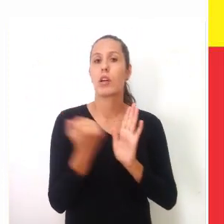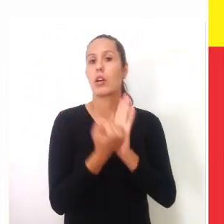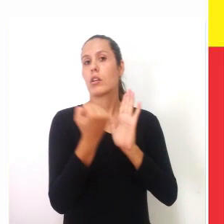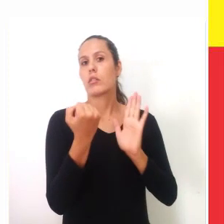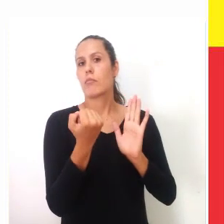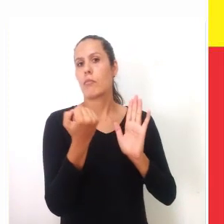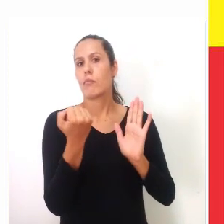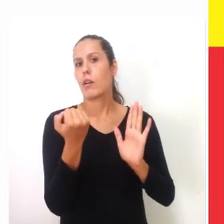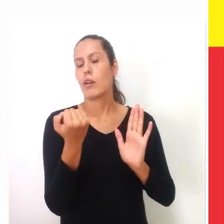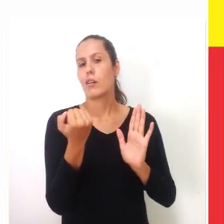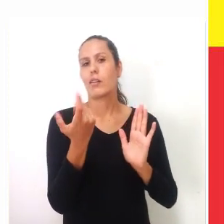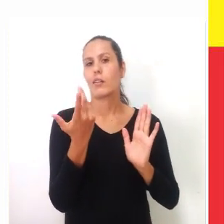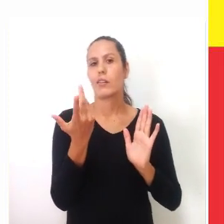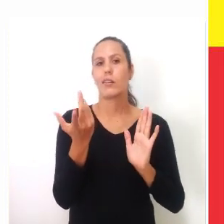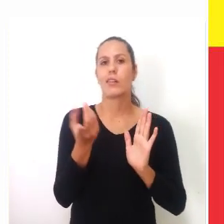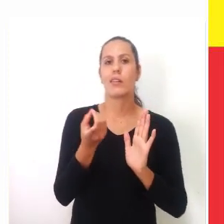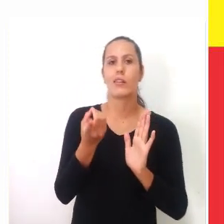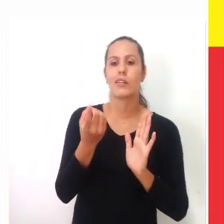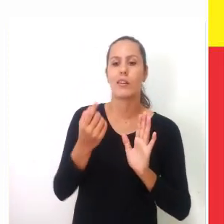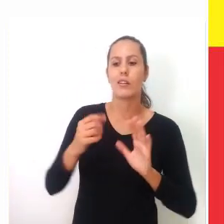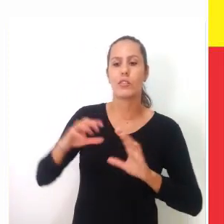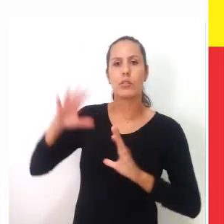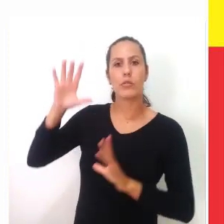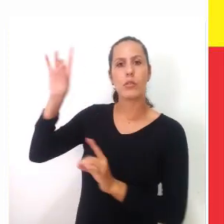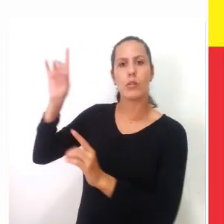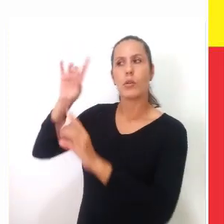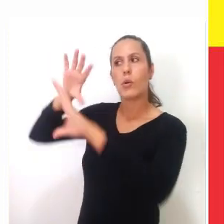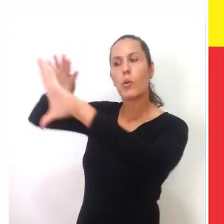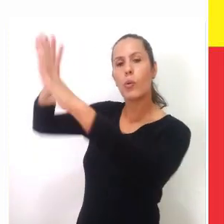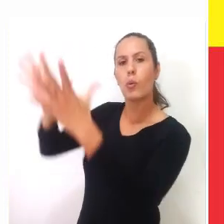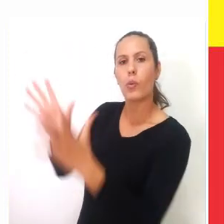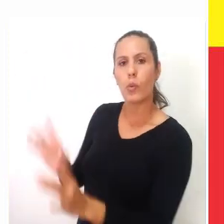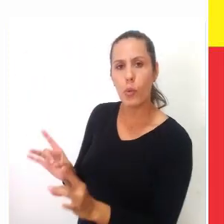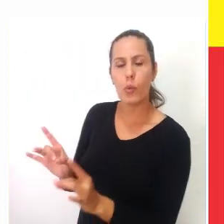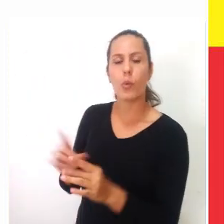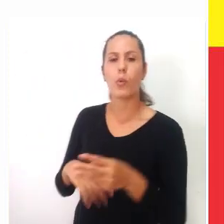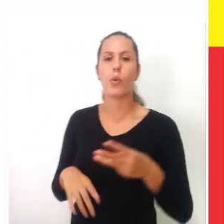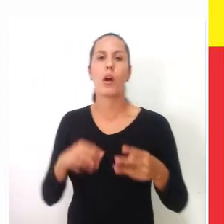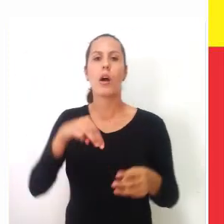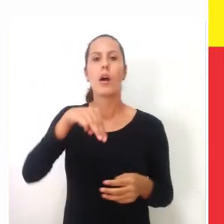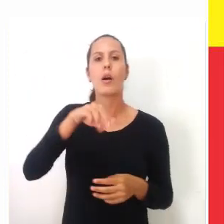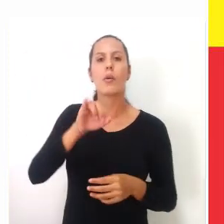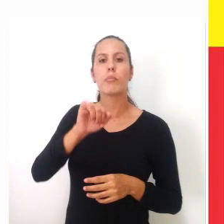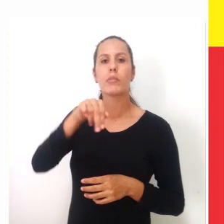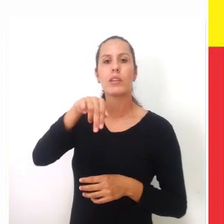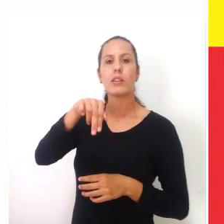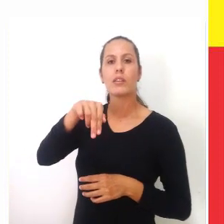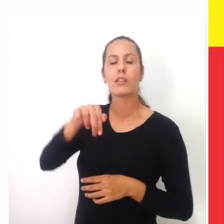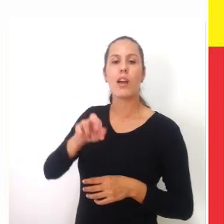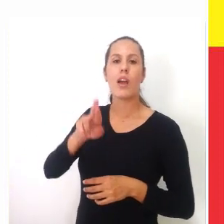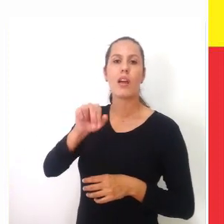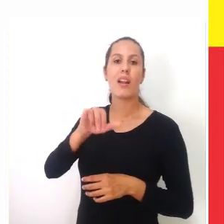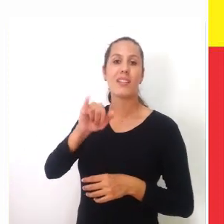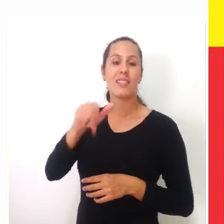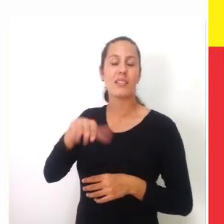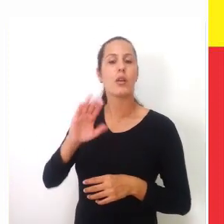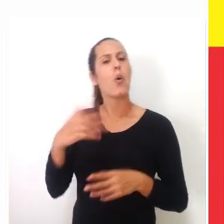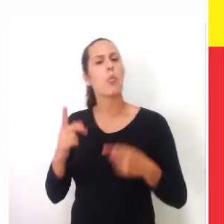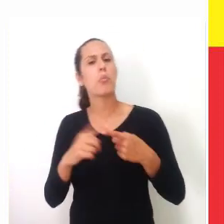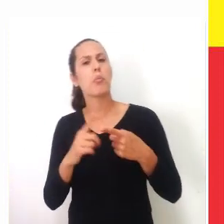de marcas, de moldes, de mineralização, ou quem sabe, de